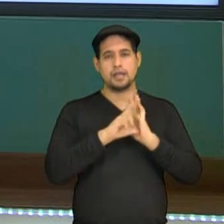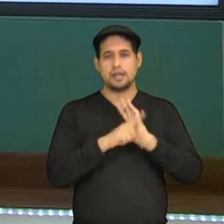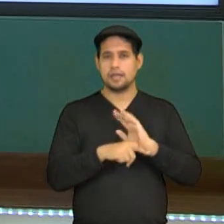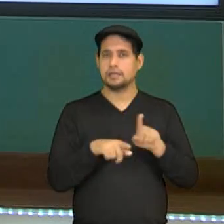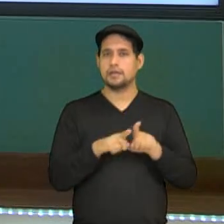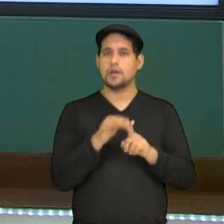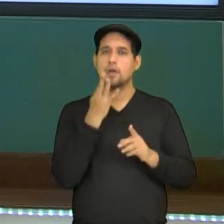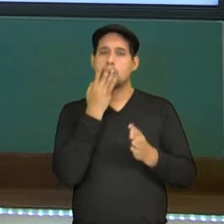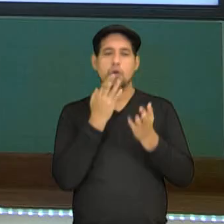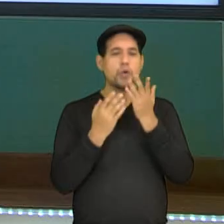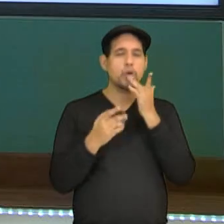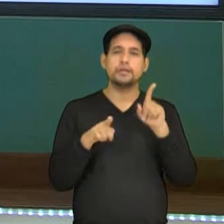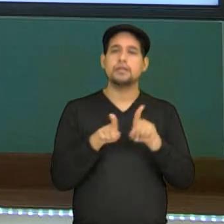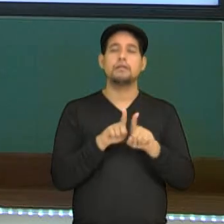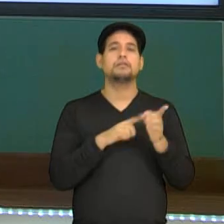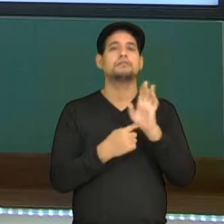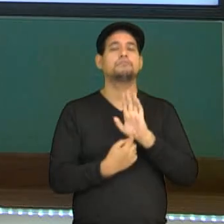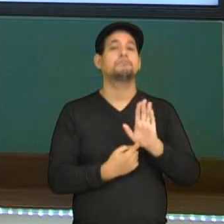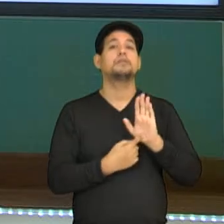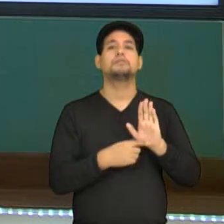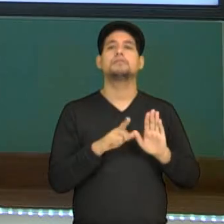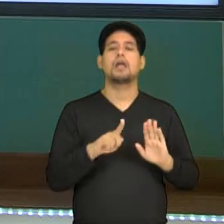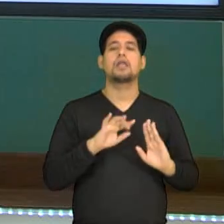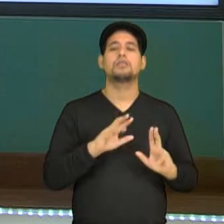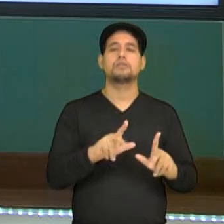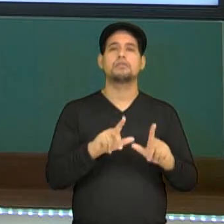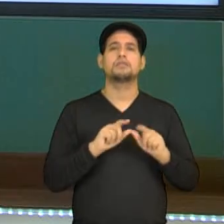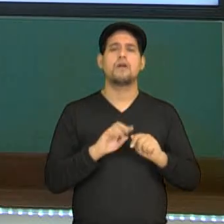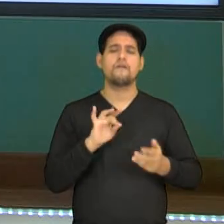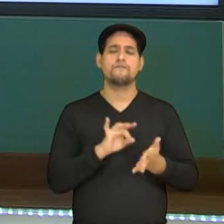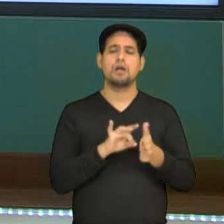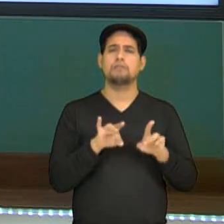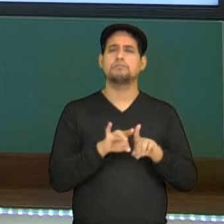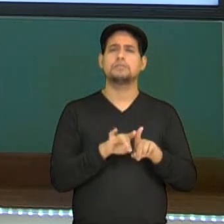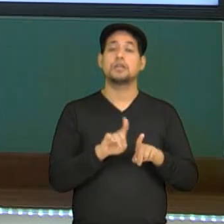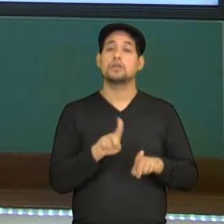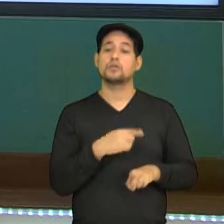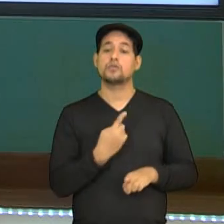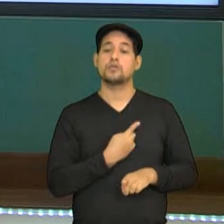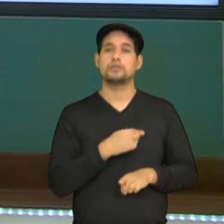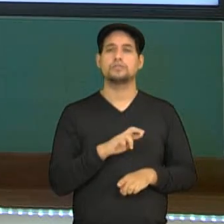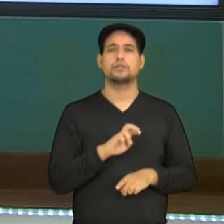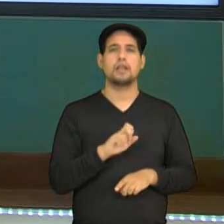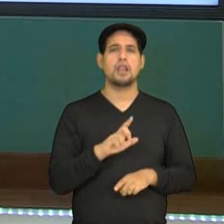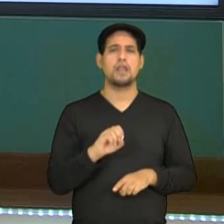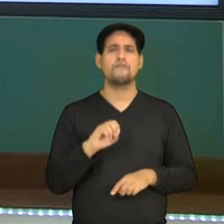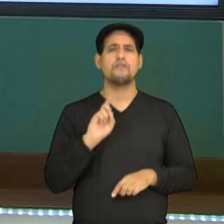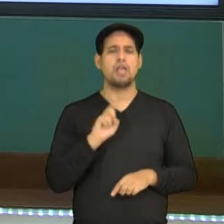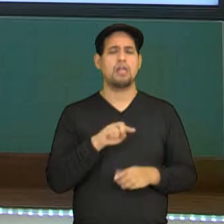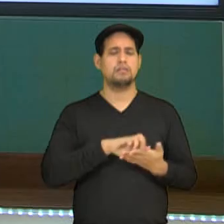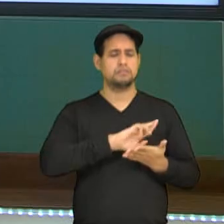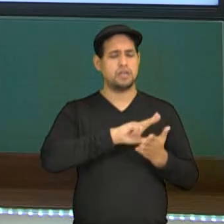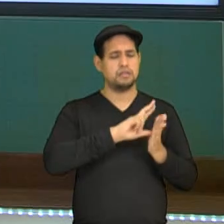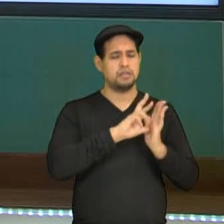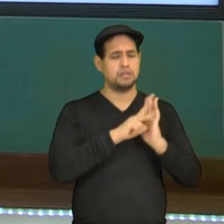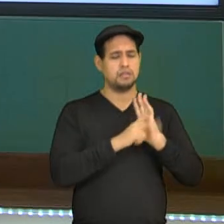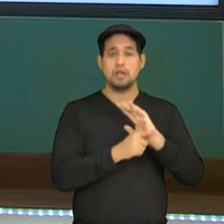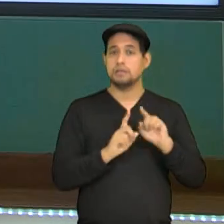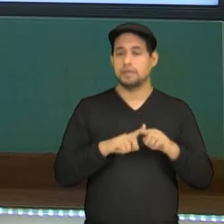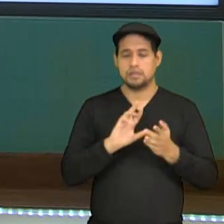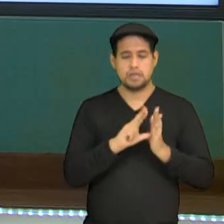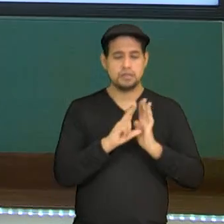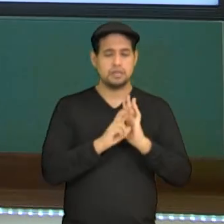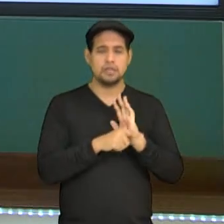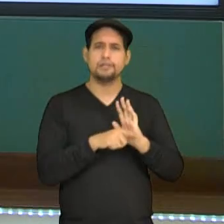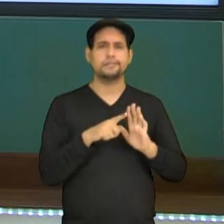cores que nos remetem então à literal afirmação de que o nosso relevo é diversificado. E essa